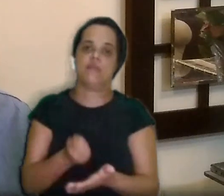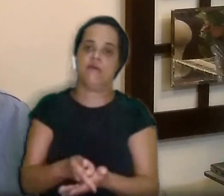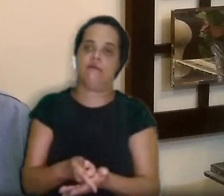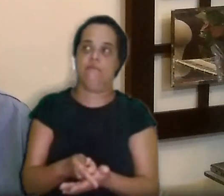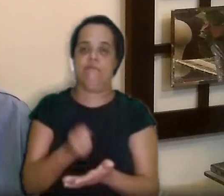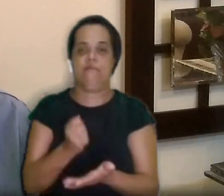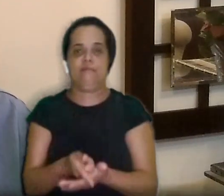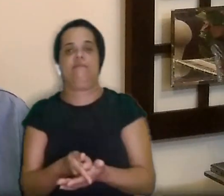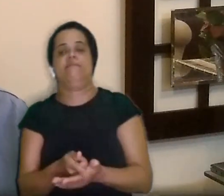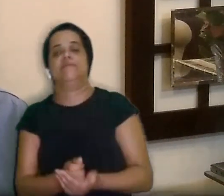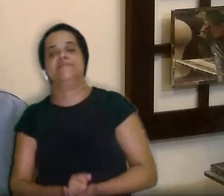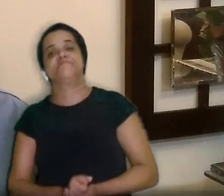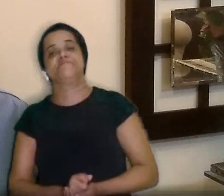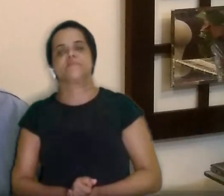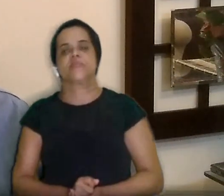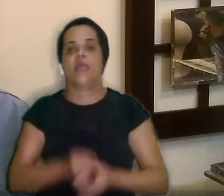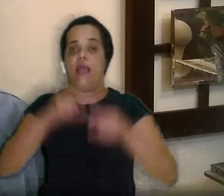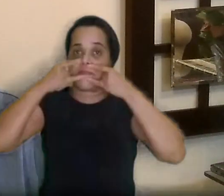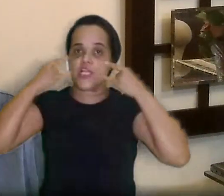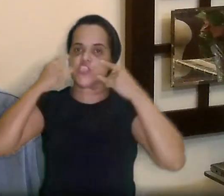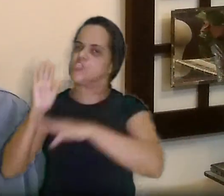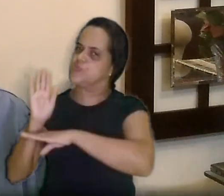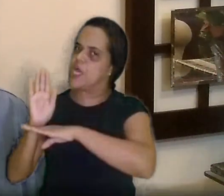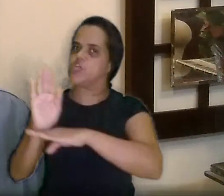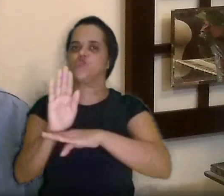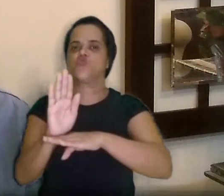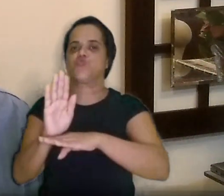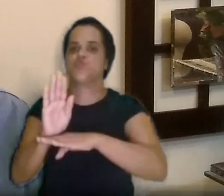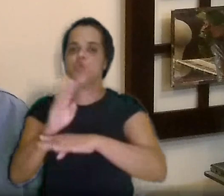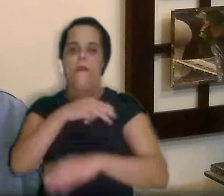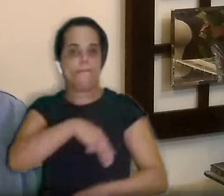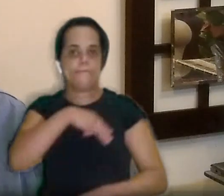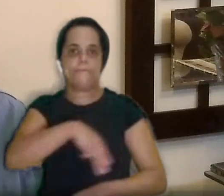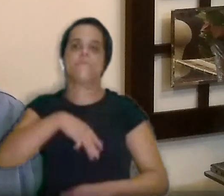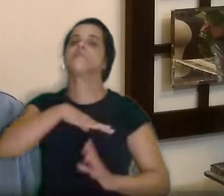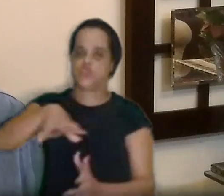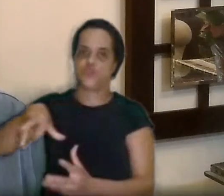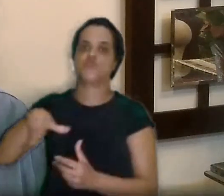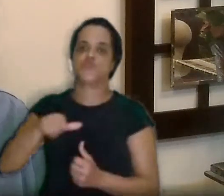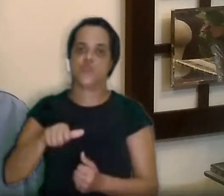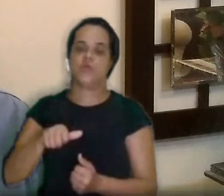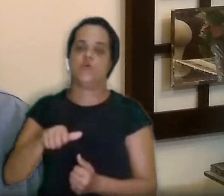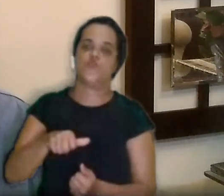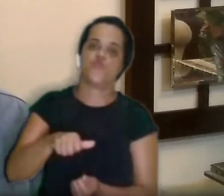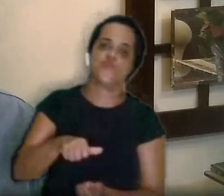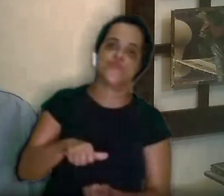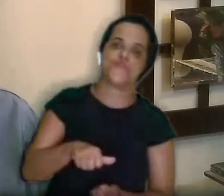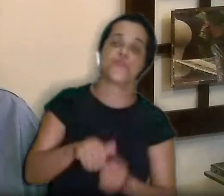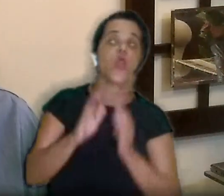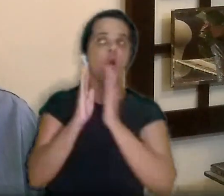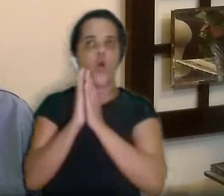de todos, para que possamos realizar uma excelente campanha, mesmo com estas restrições que nós estamos